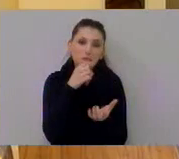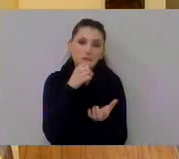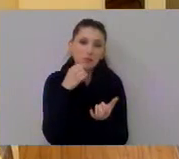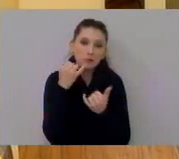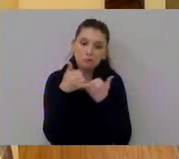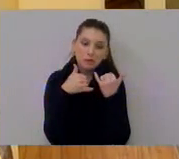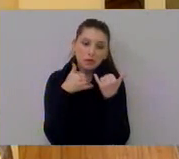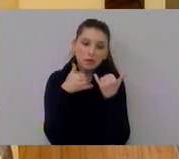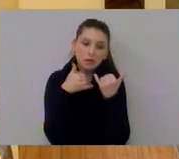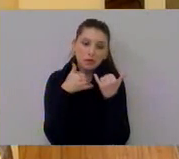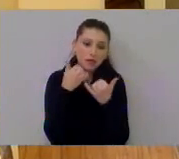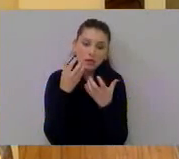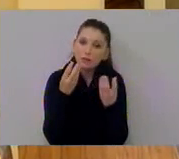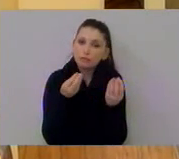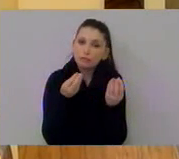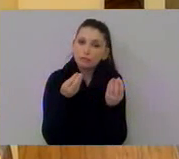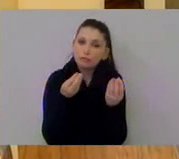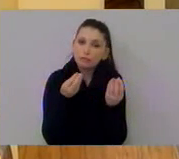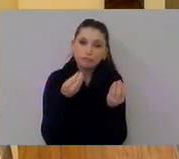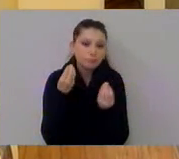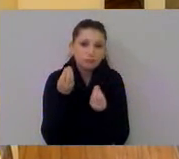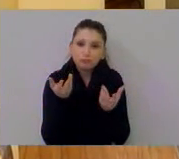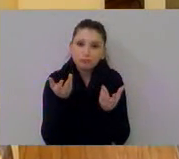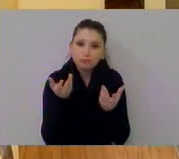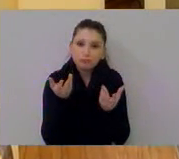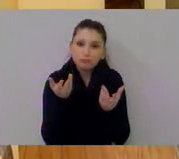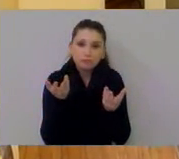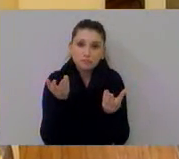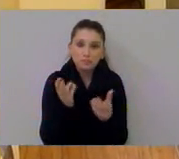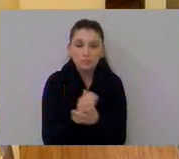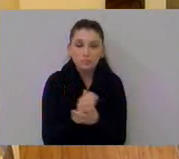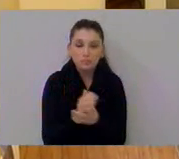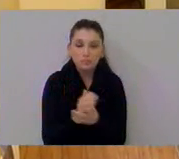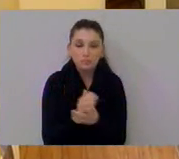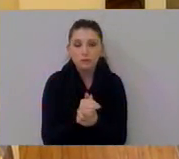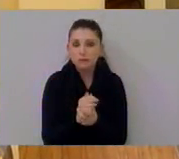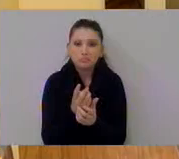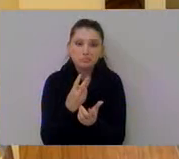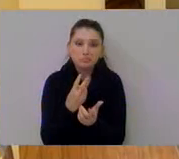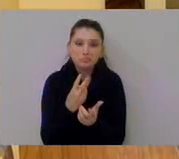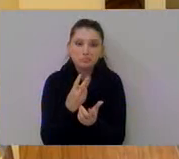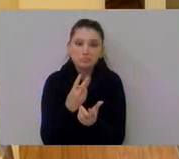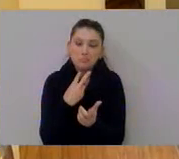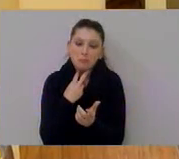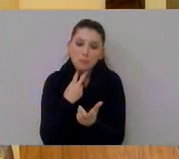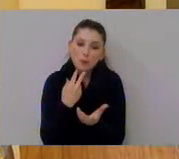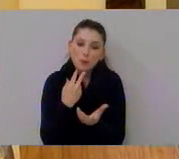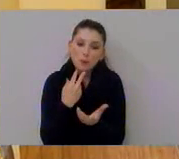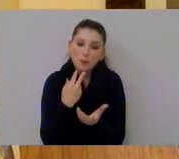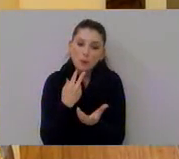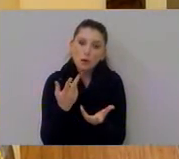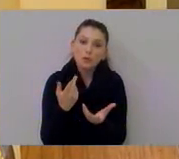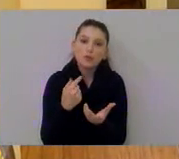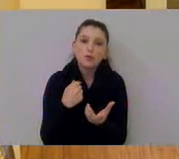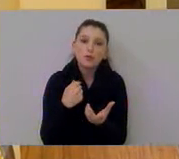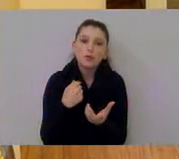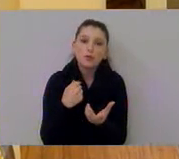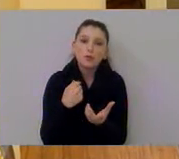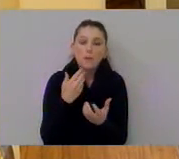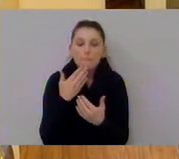aos nobres colegas vereadores a aprovação desse